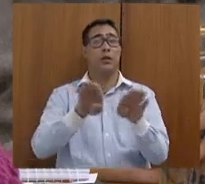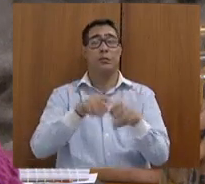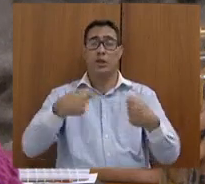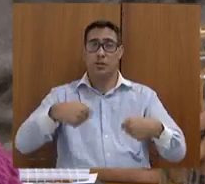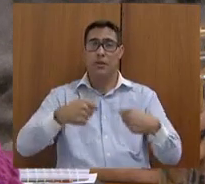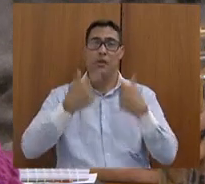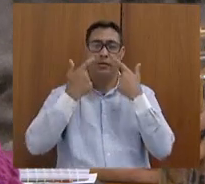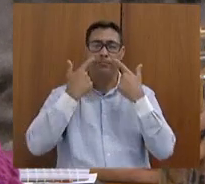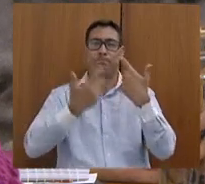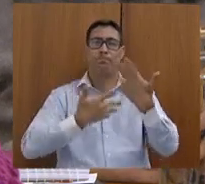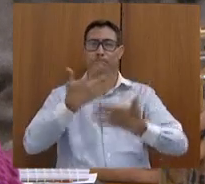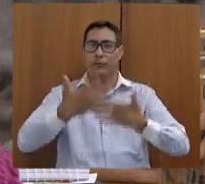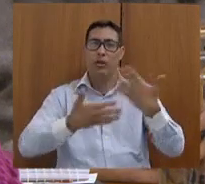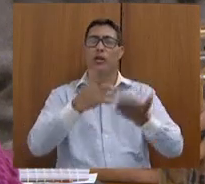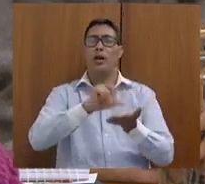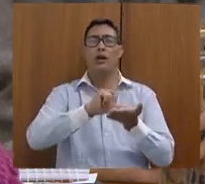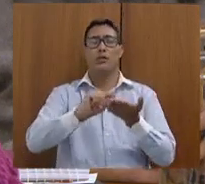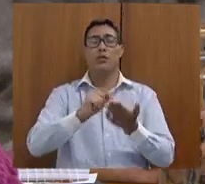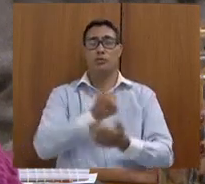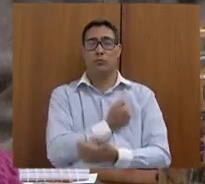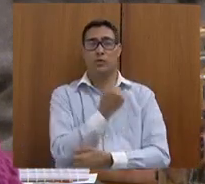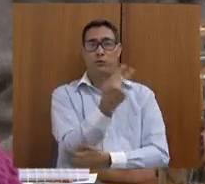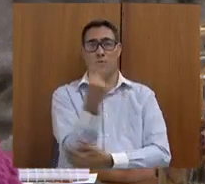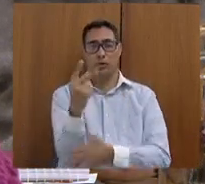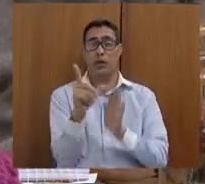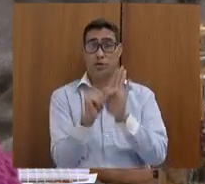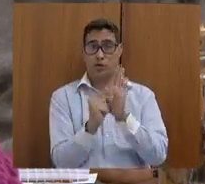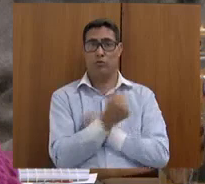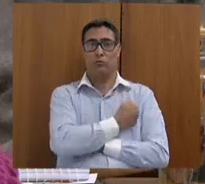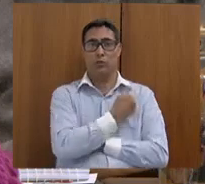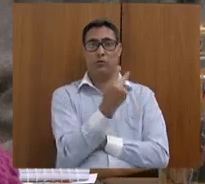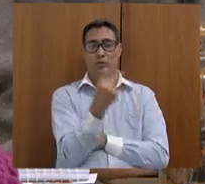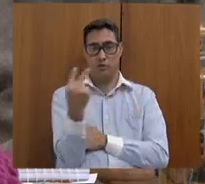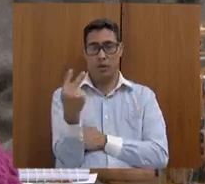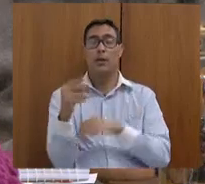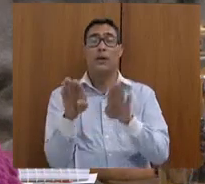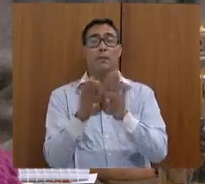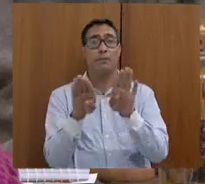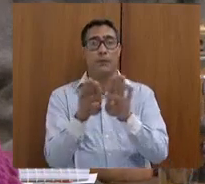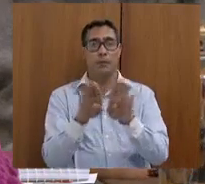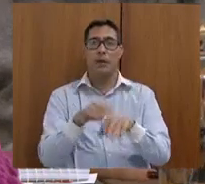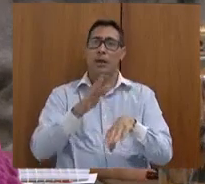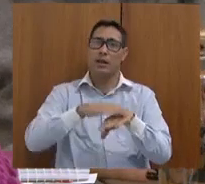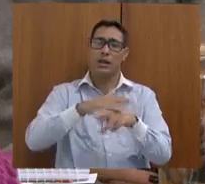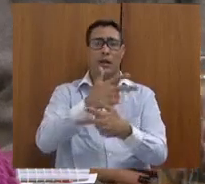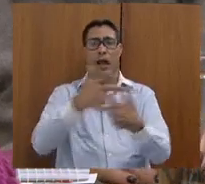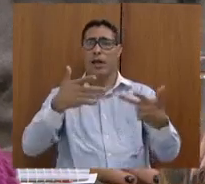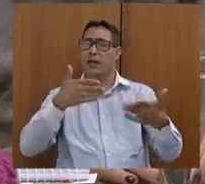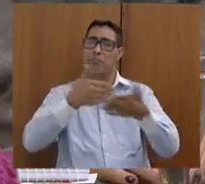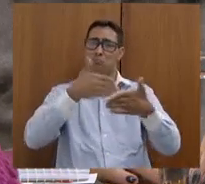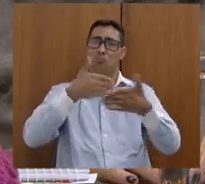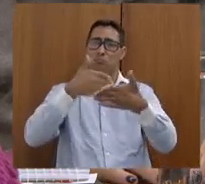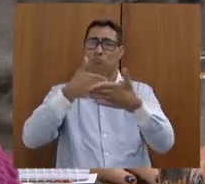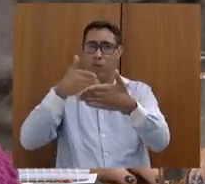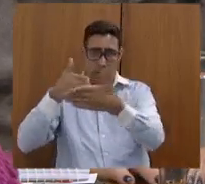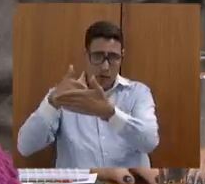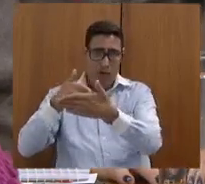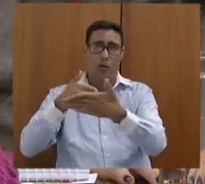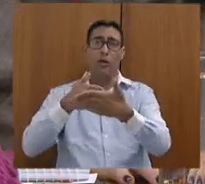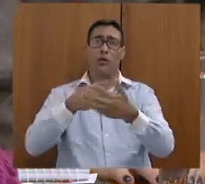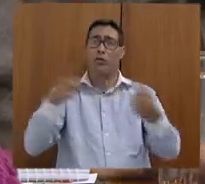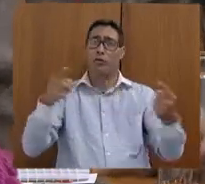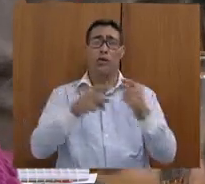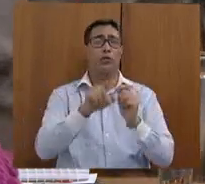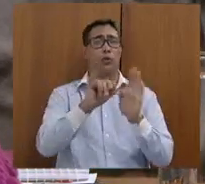observadas as vedações do artigo 22 com atenção para o fato de que tais vedações consoantes exceção prevista